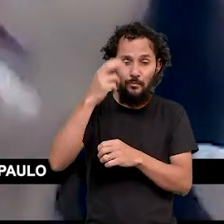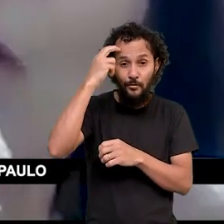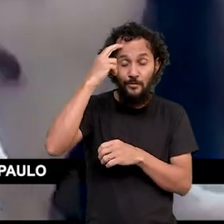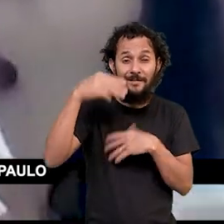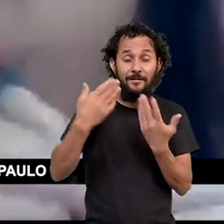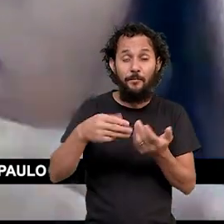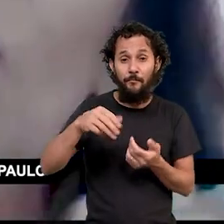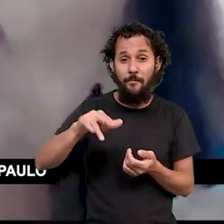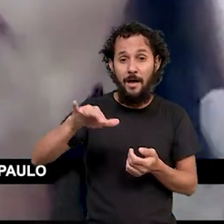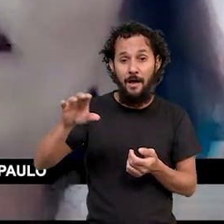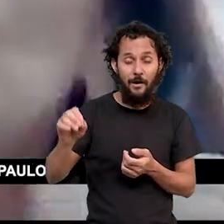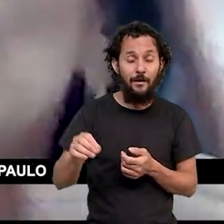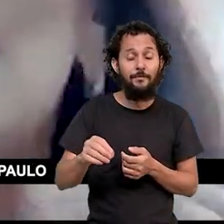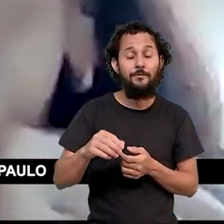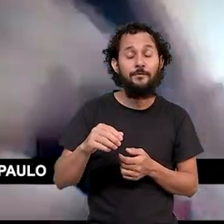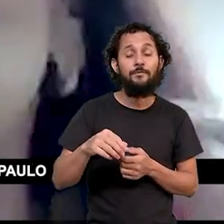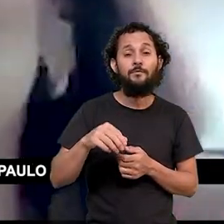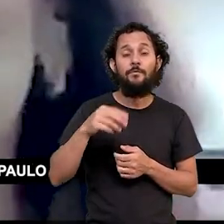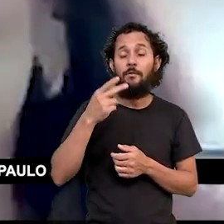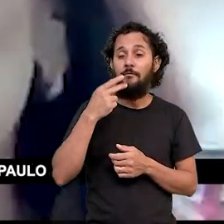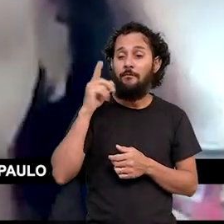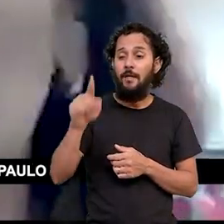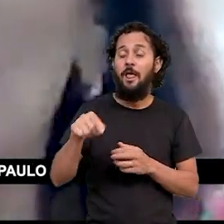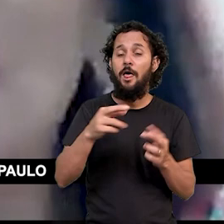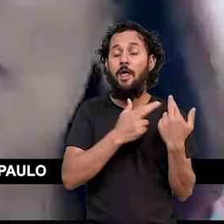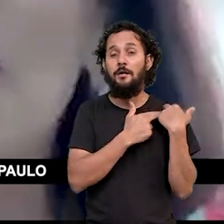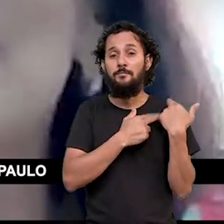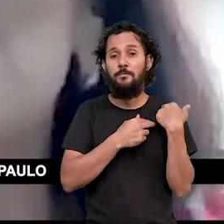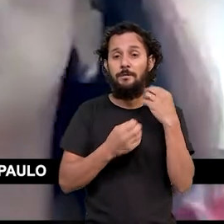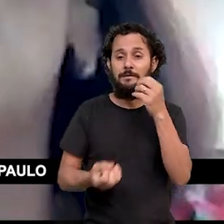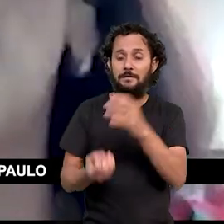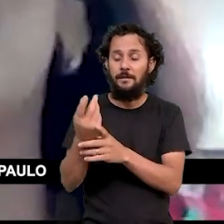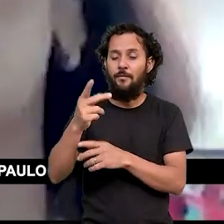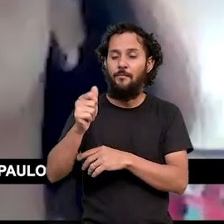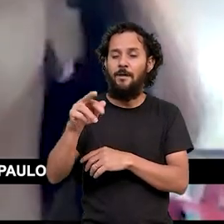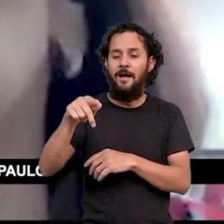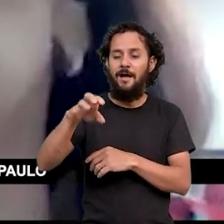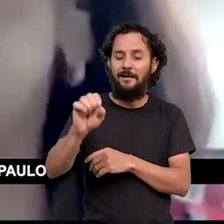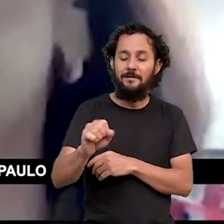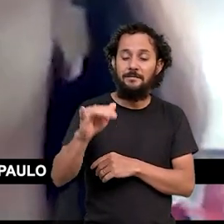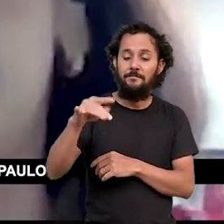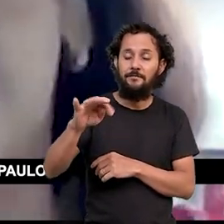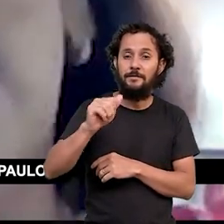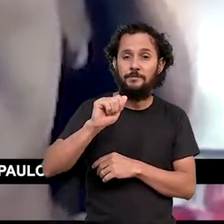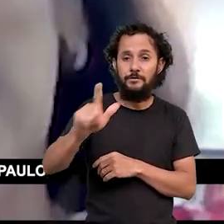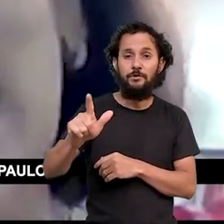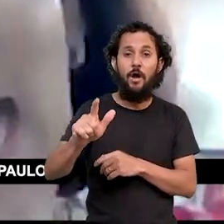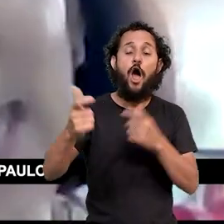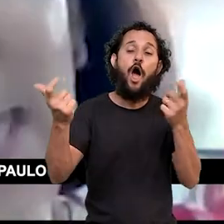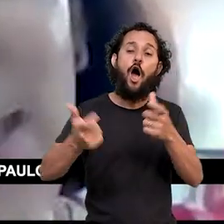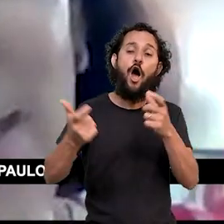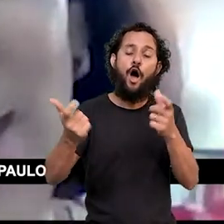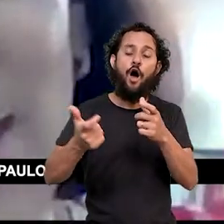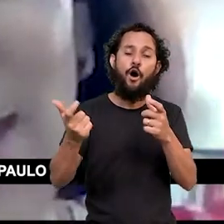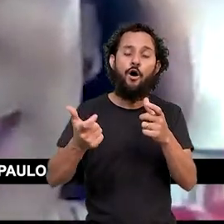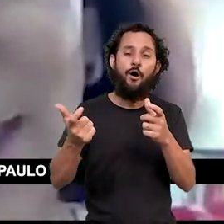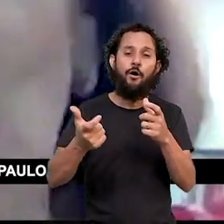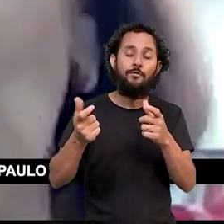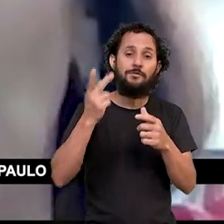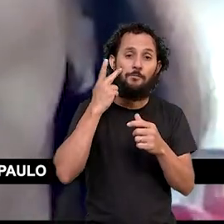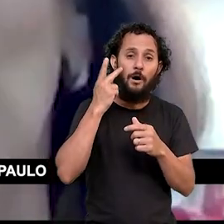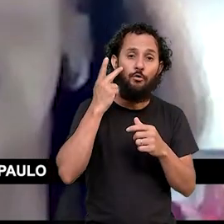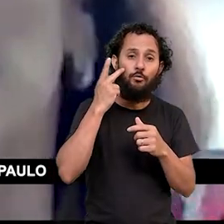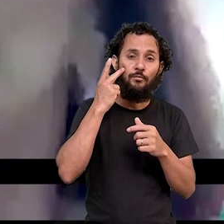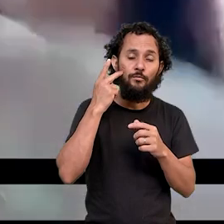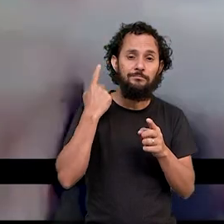e o Mário de Andrade, ele vai ser responsável pela implementação dos parques infantis lá em